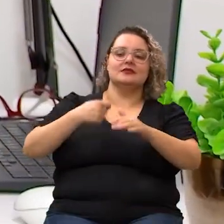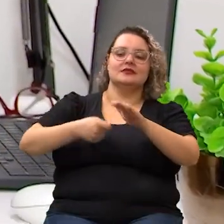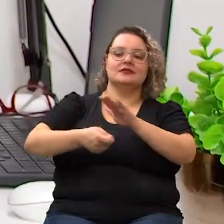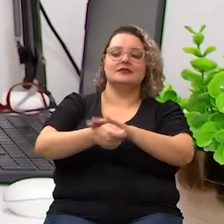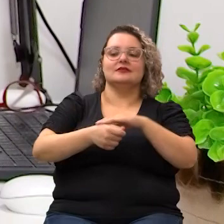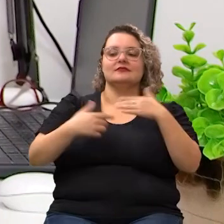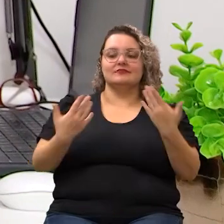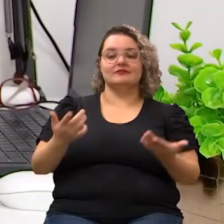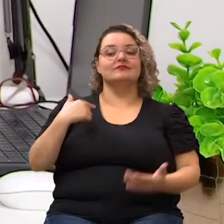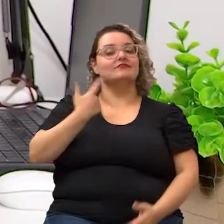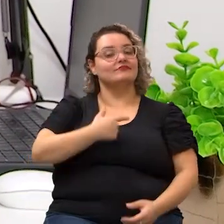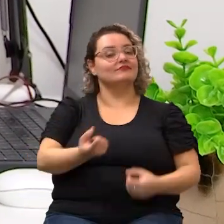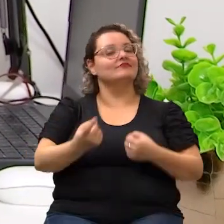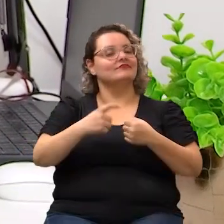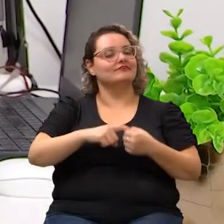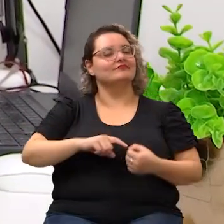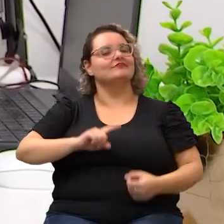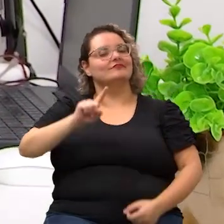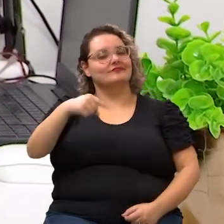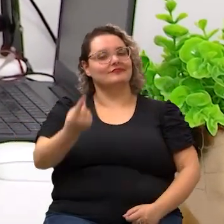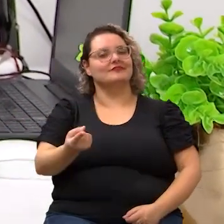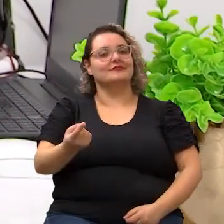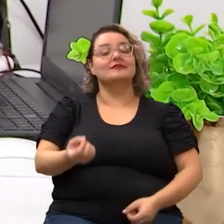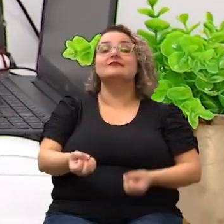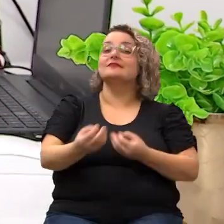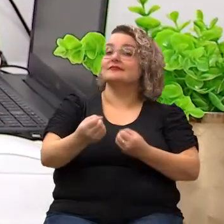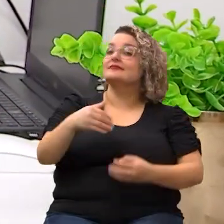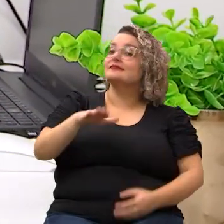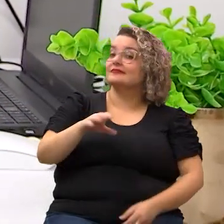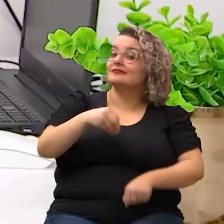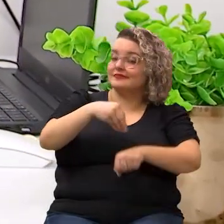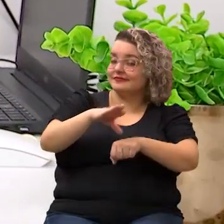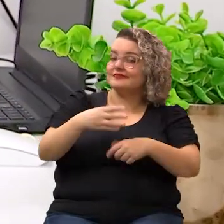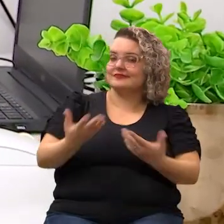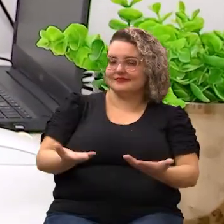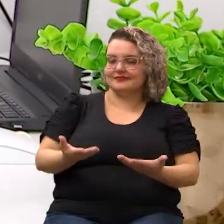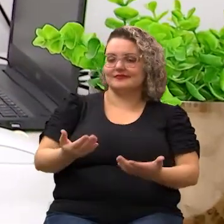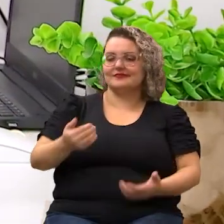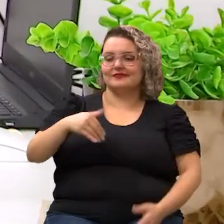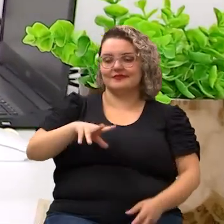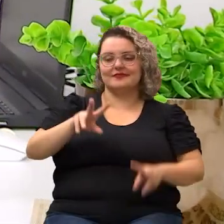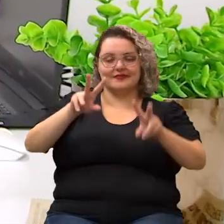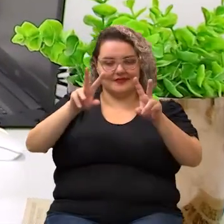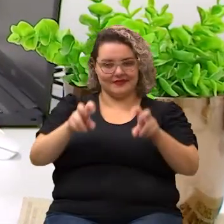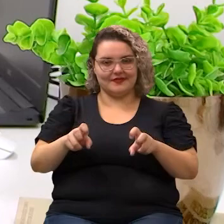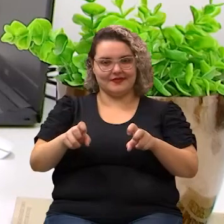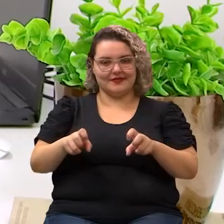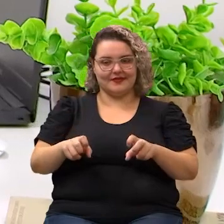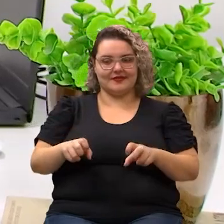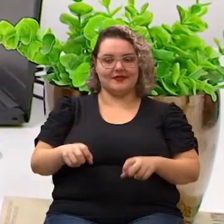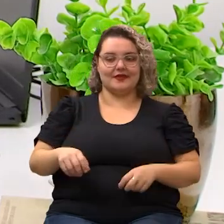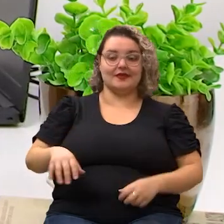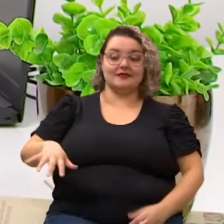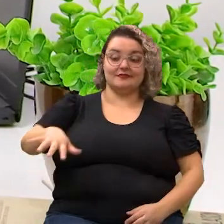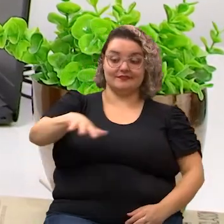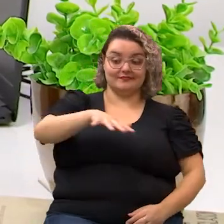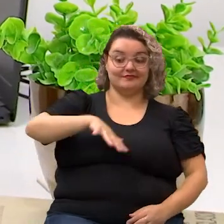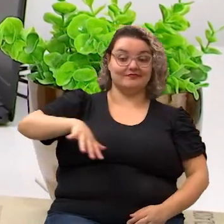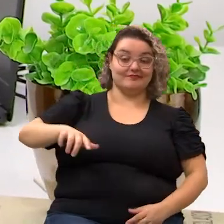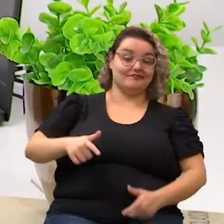investimentos. E nós voltamos em breve com mais informações, dicas e mais assuntos sobre esse